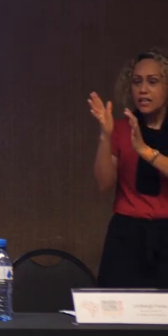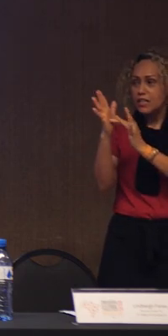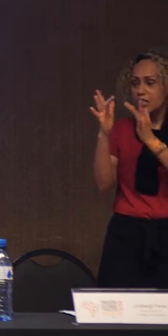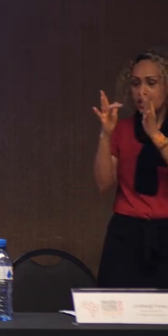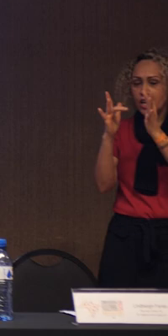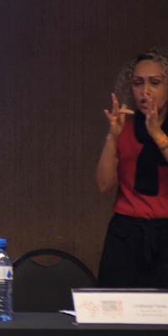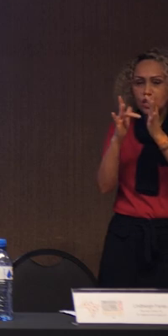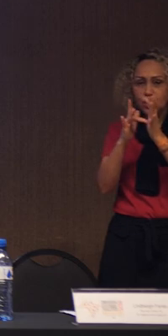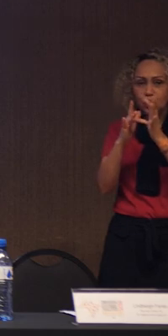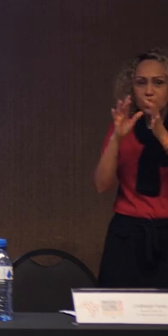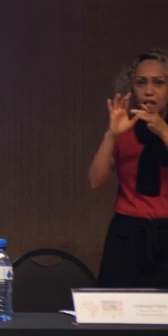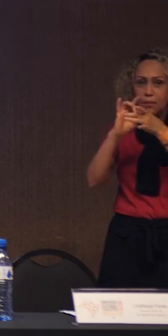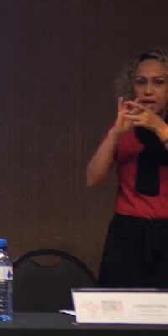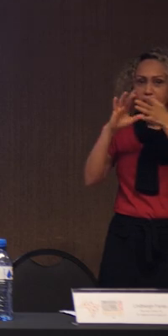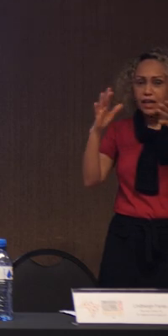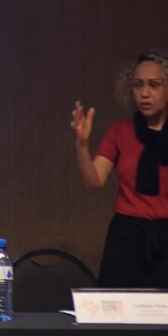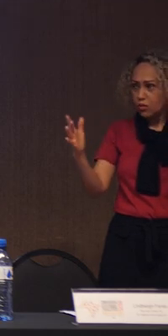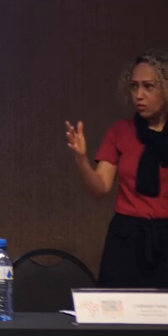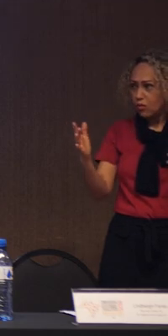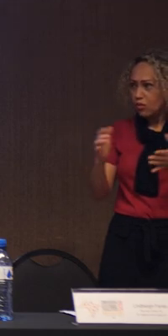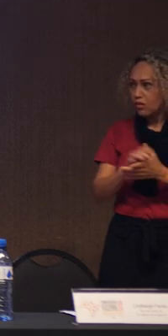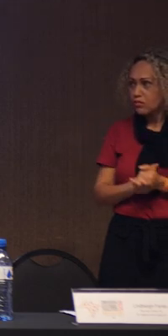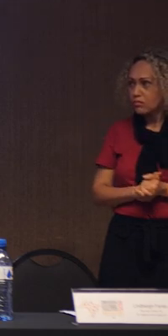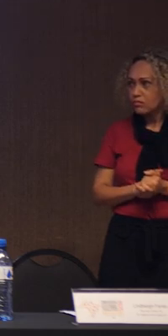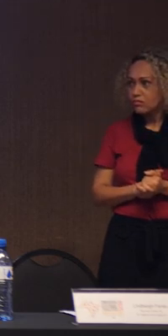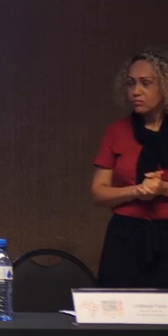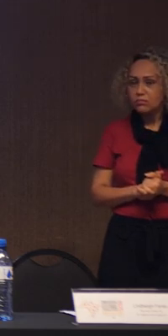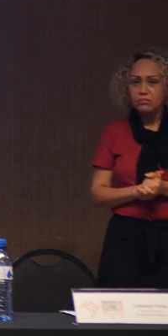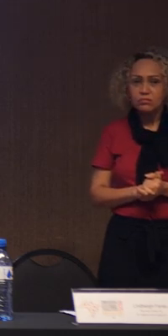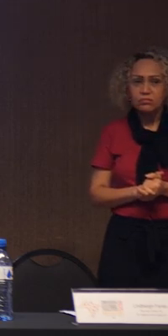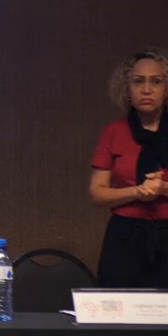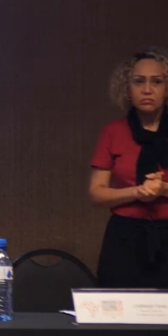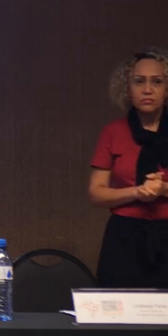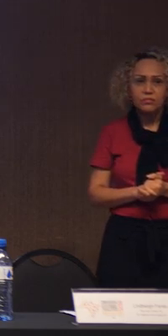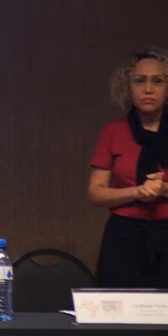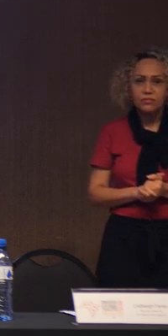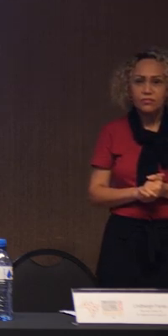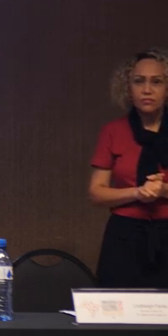papai, e essa igreja que você disse que vai montar? Eu agora vou montar.